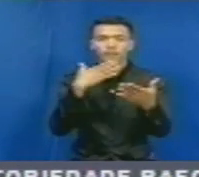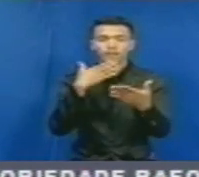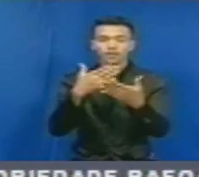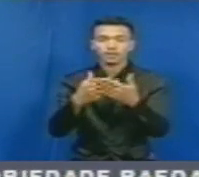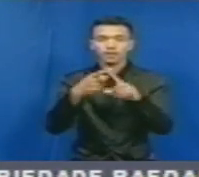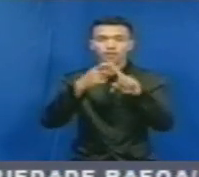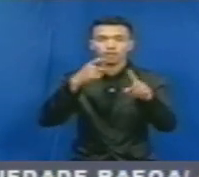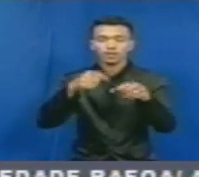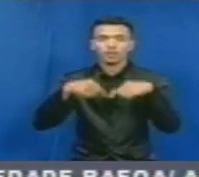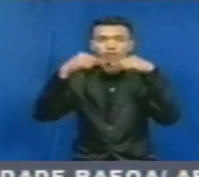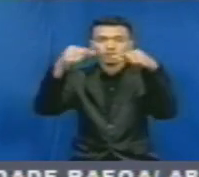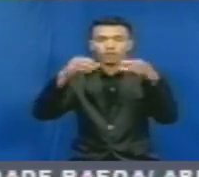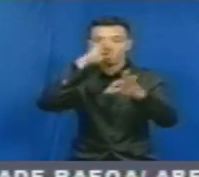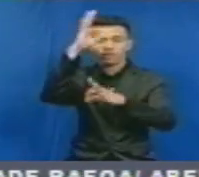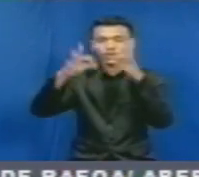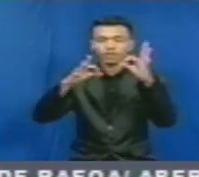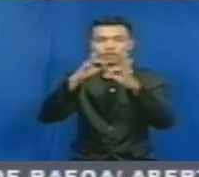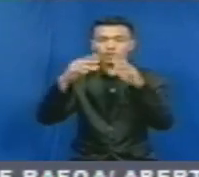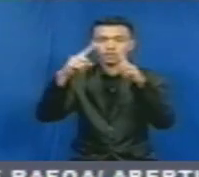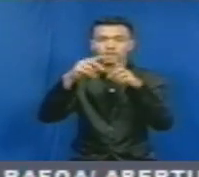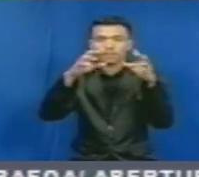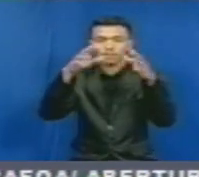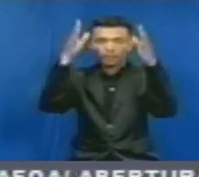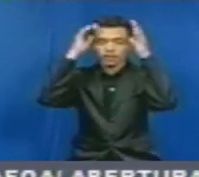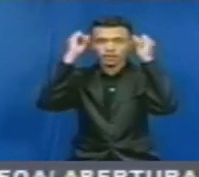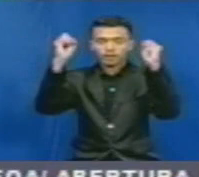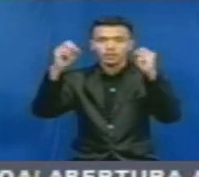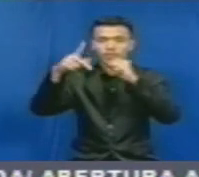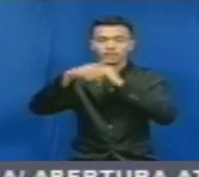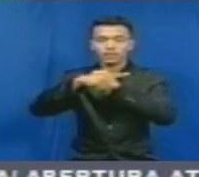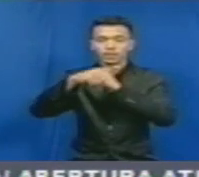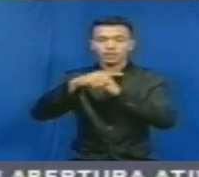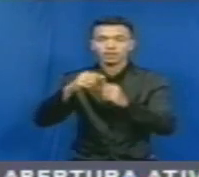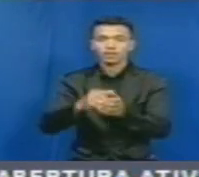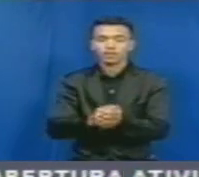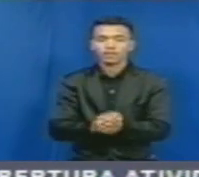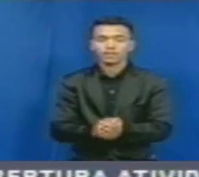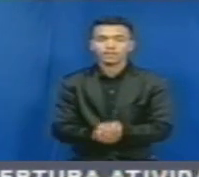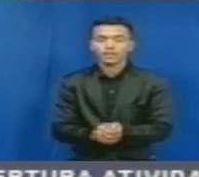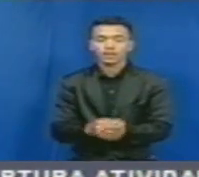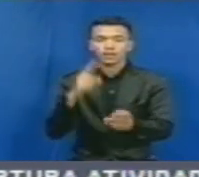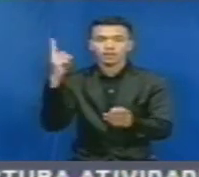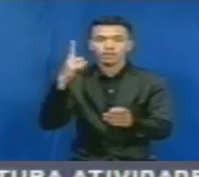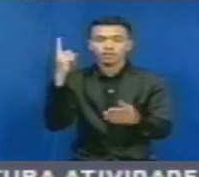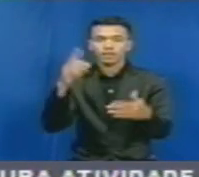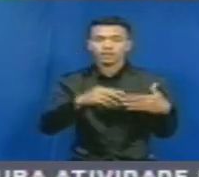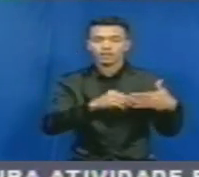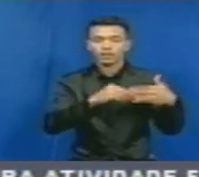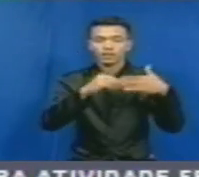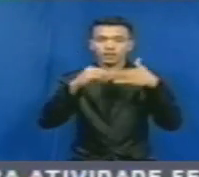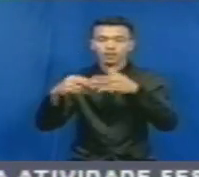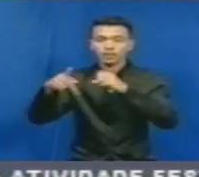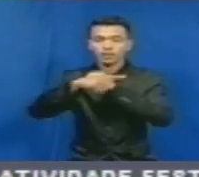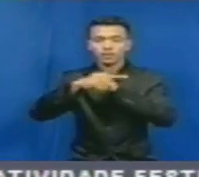vai ter presidente em treino, engenheiro António Lela Runo. A tubera na Fatin, lidera Partido dos Verdes,